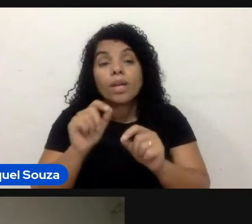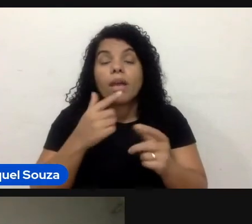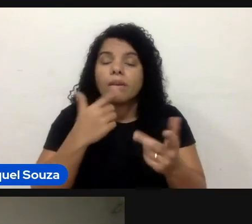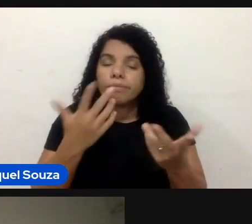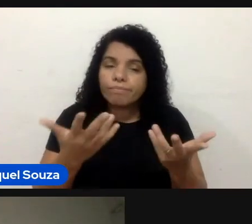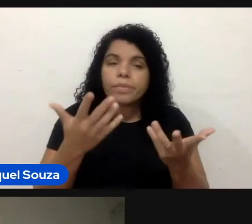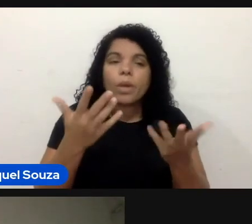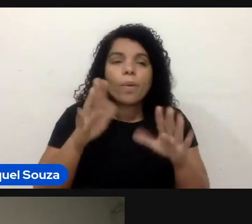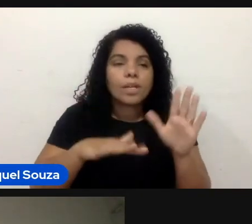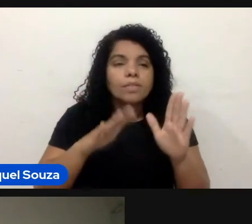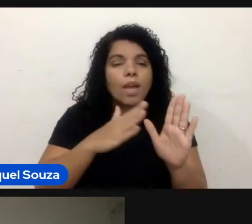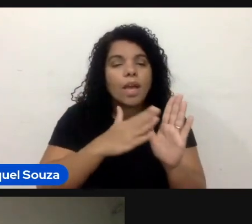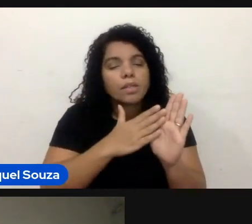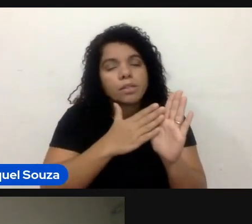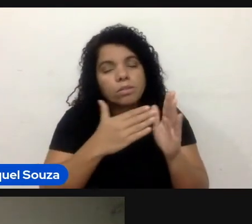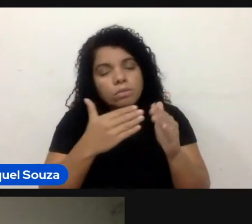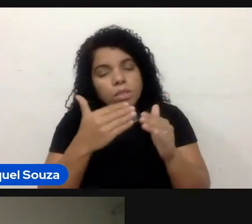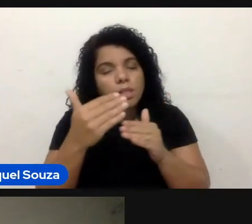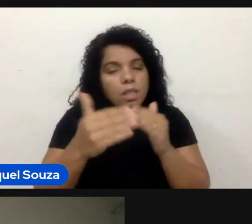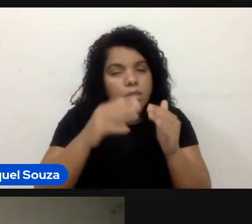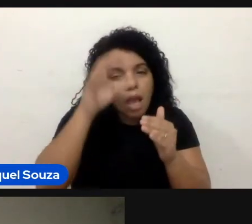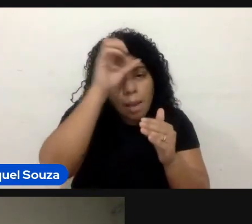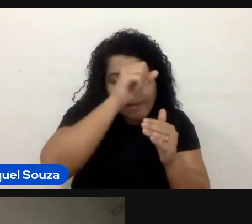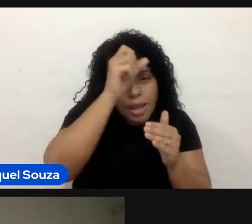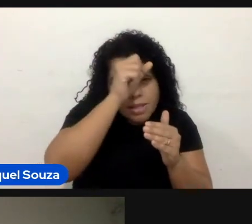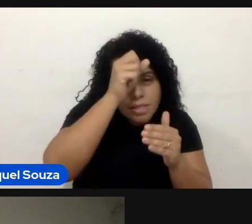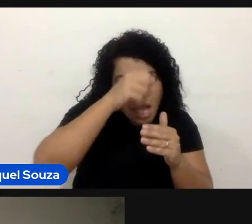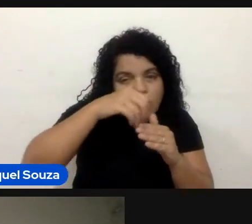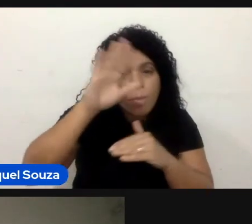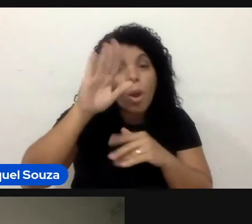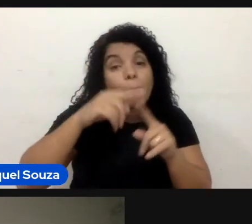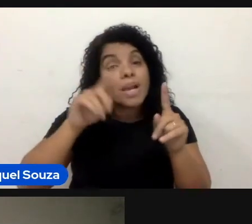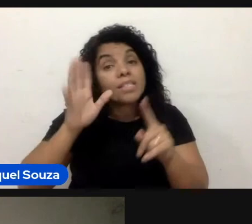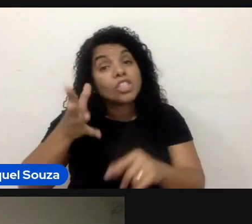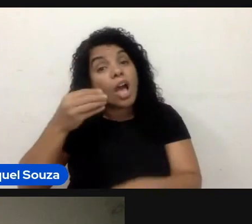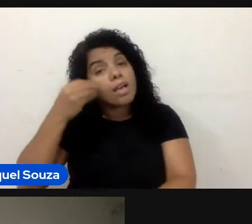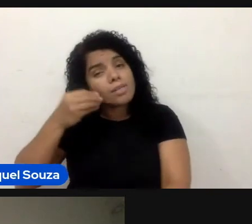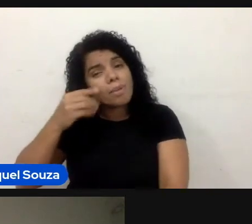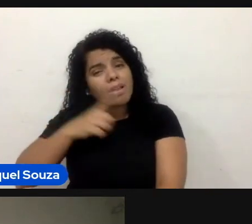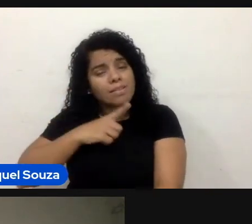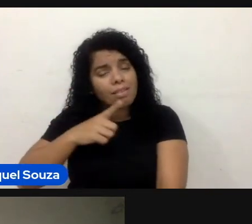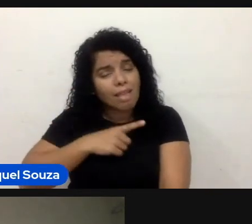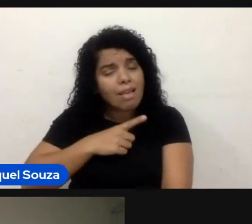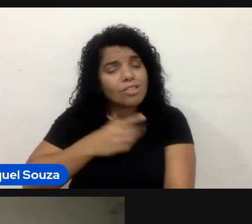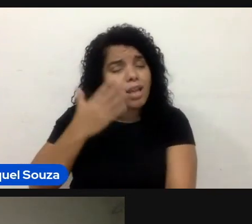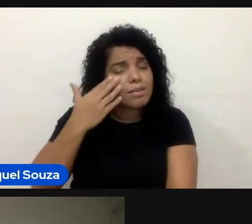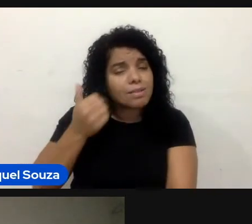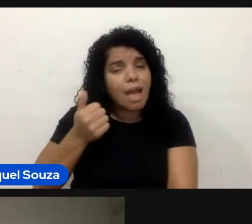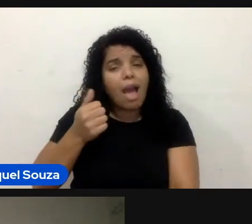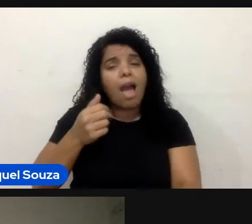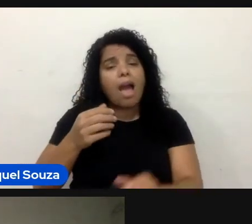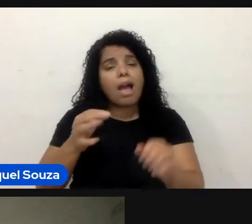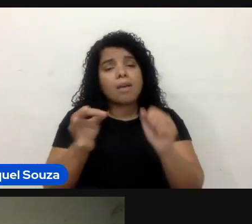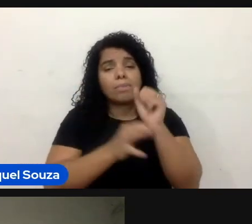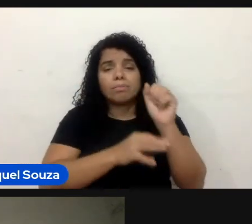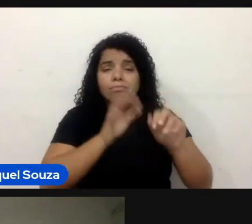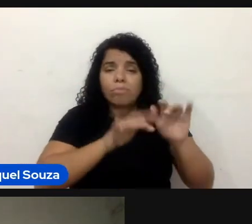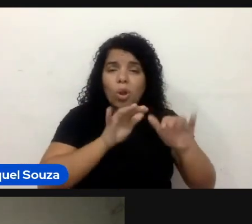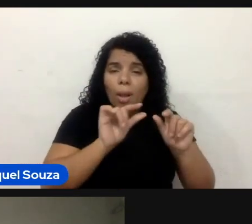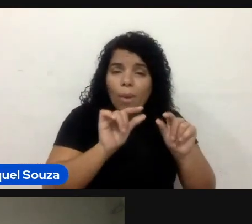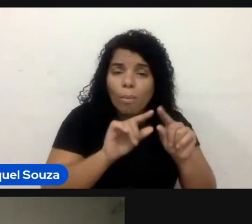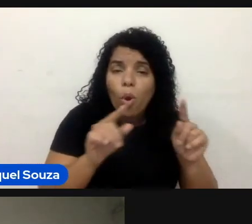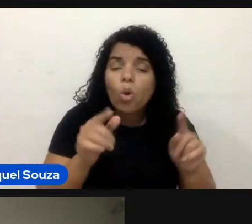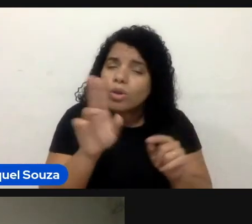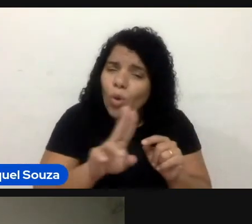maior, mas se você já tem experiência na área, se você já sabe programar um pouco, dá uma